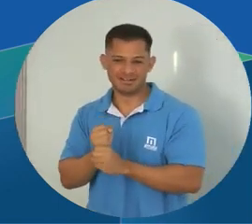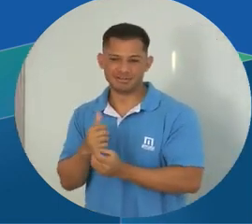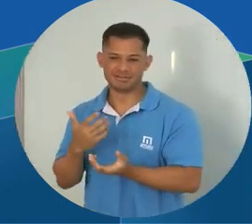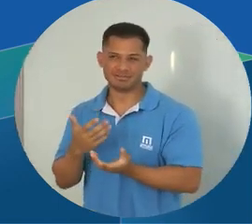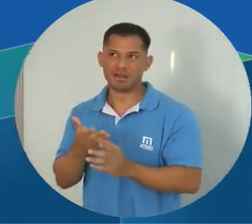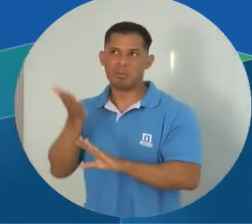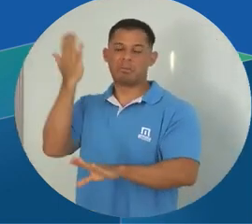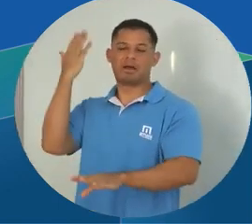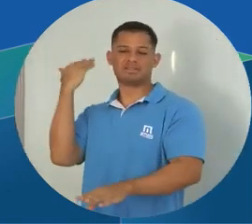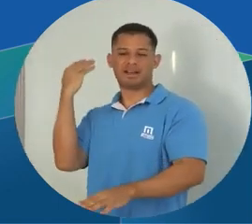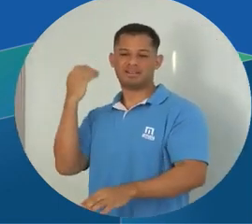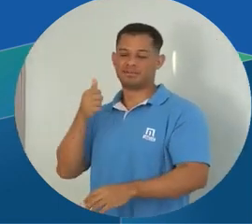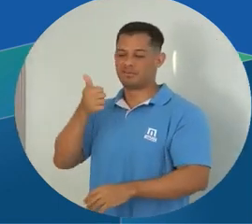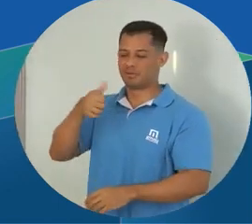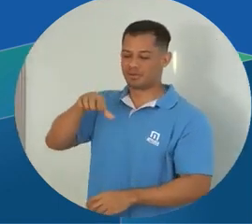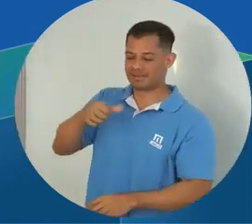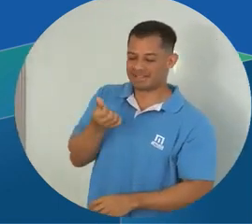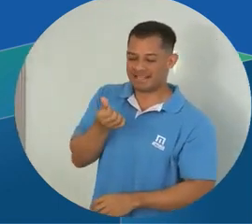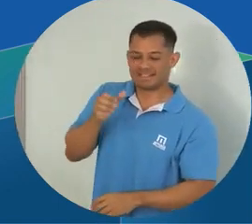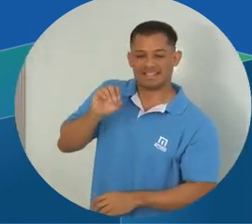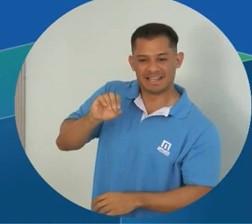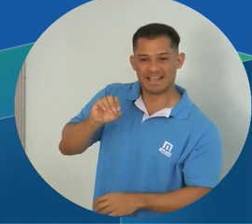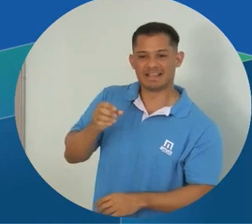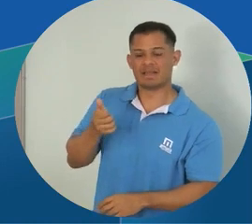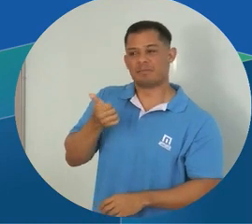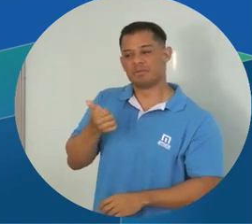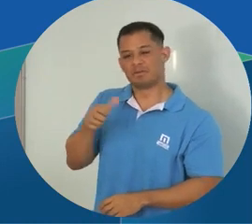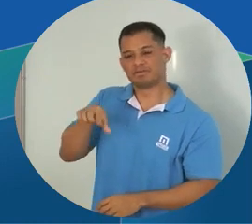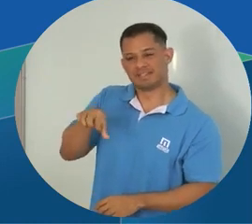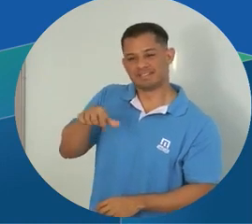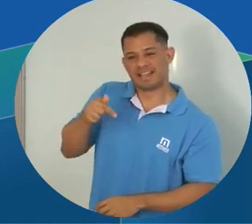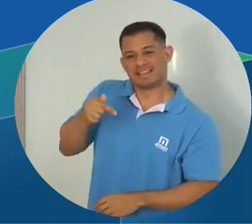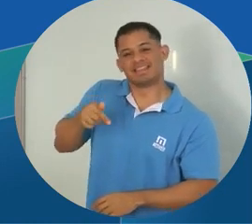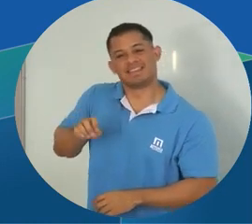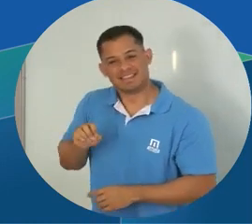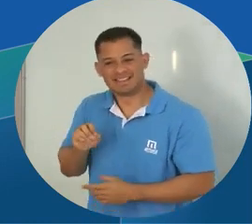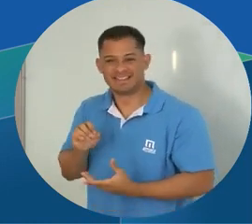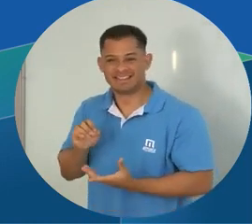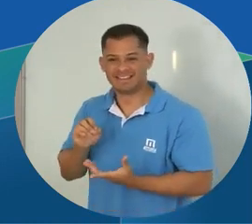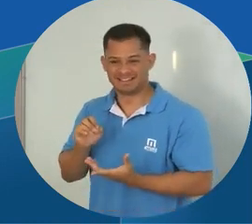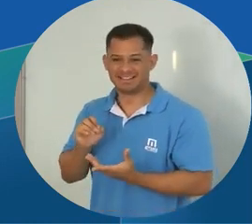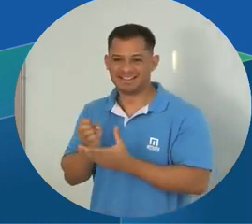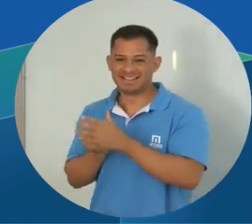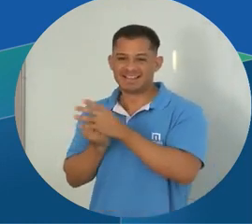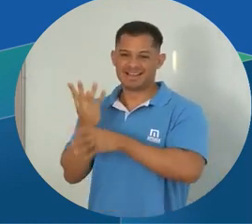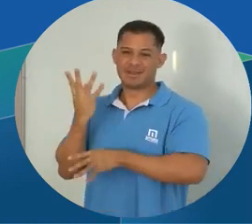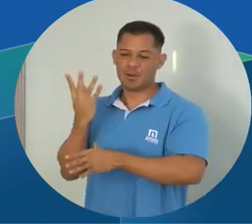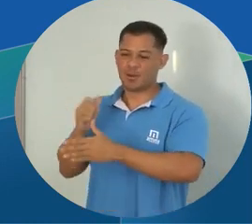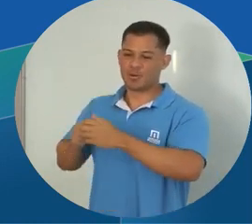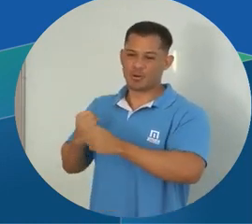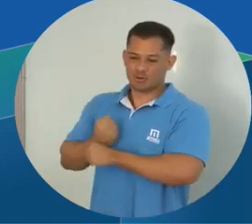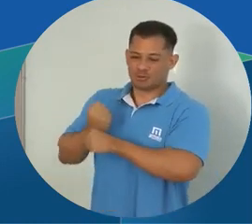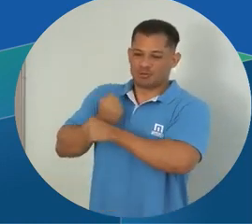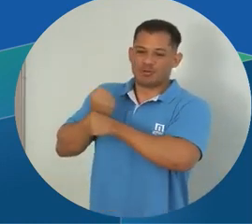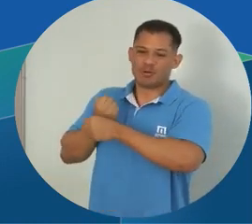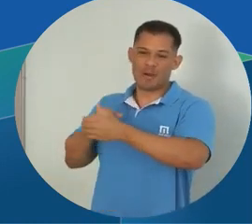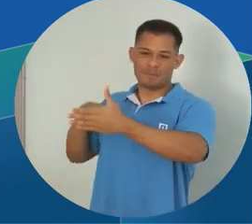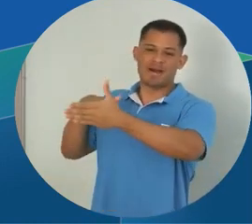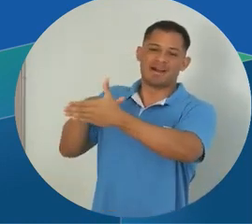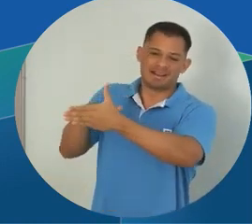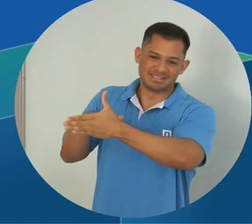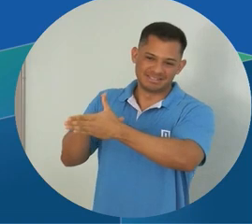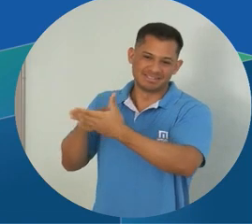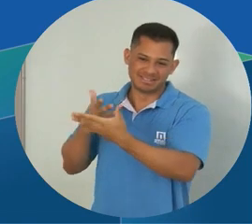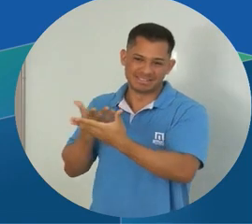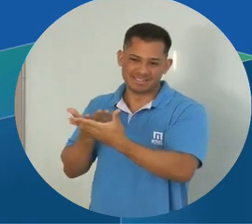que seguiram outros critérios, às vezes da experiência, seja dos ingleses, dos americanos, que implementaram, as